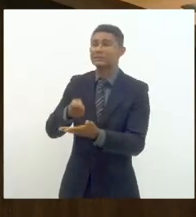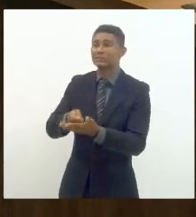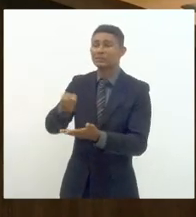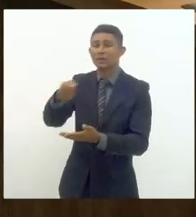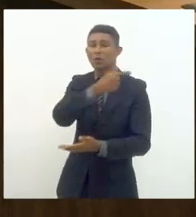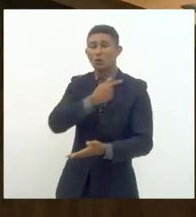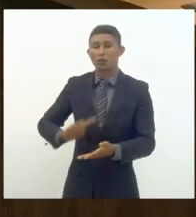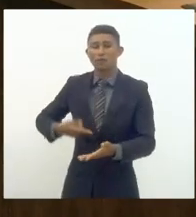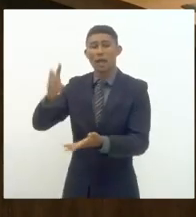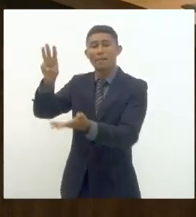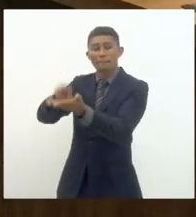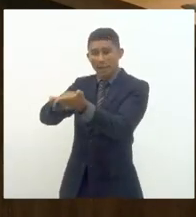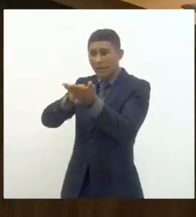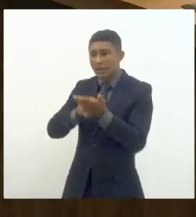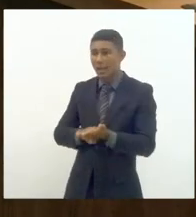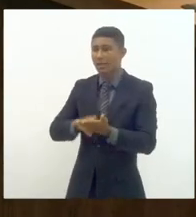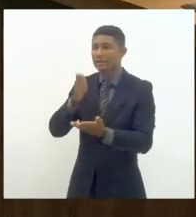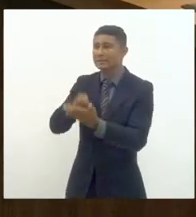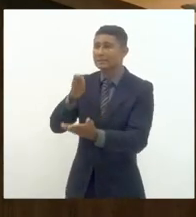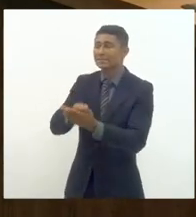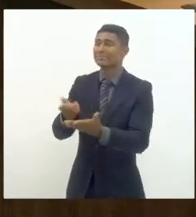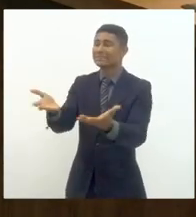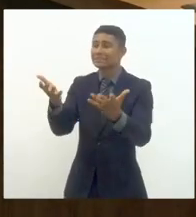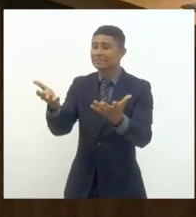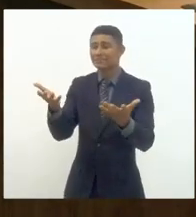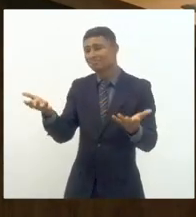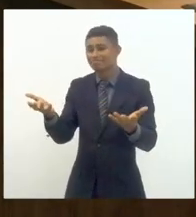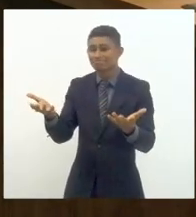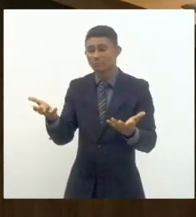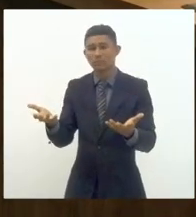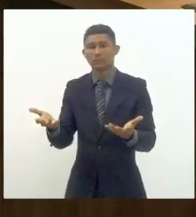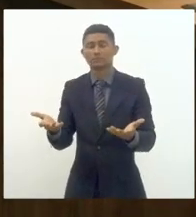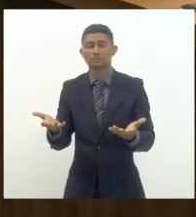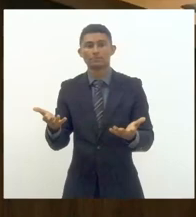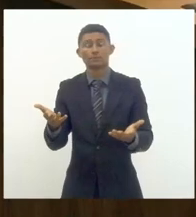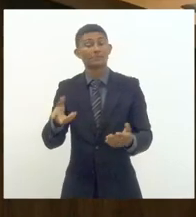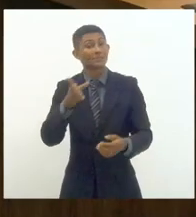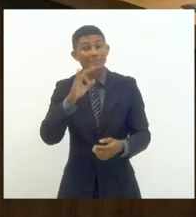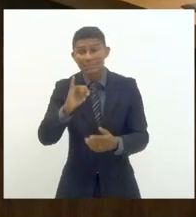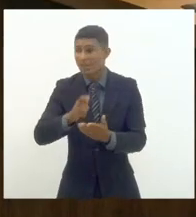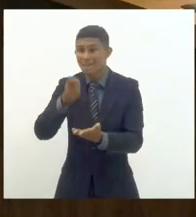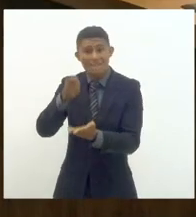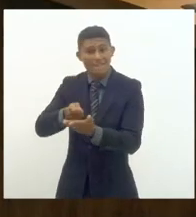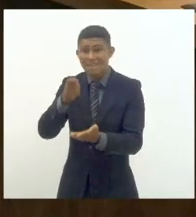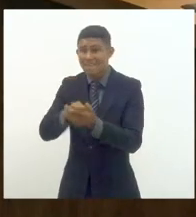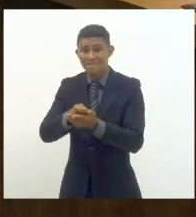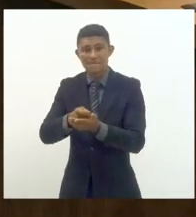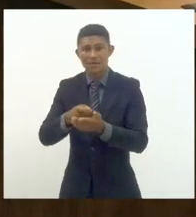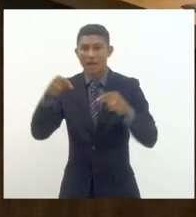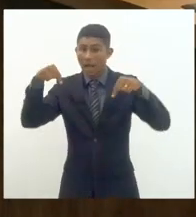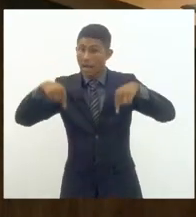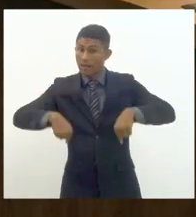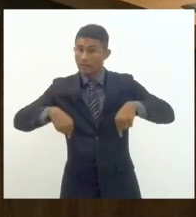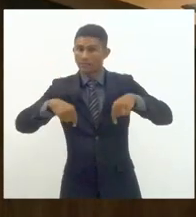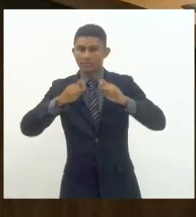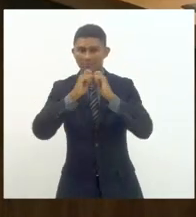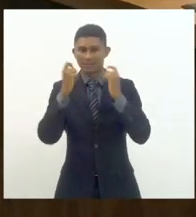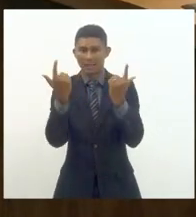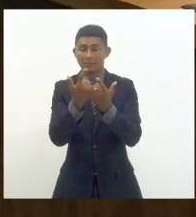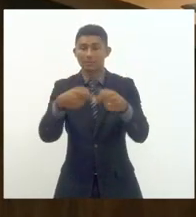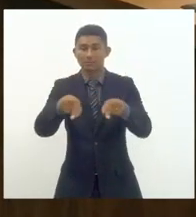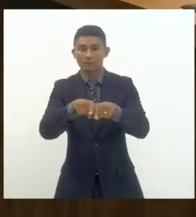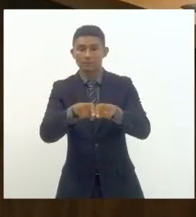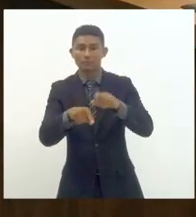mensagem. Tenho até clareza, tenho convicção de que se não fosse essa cobrança feita aqui em plenário e feita pelo CEP,